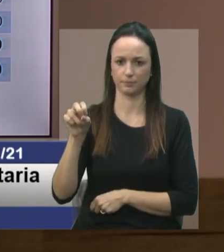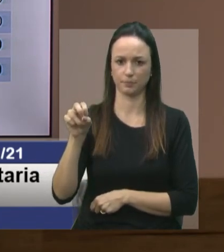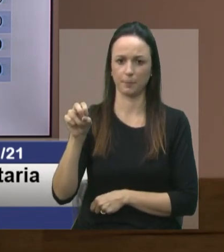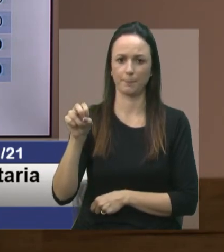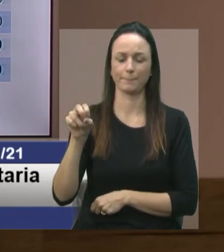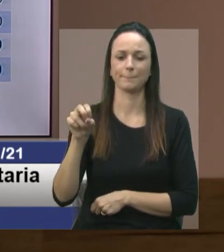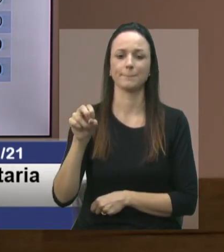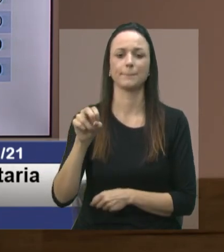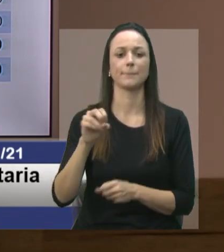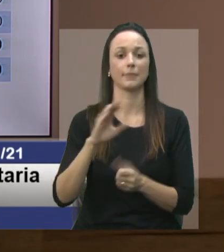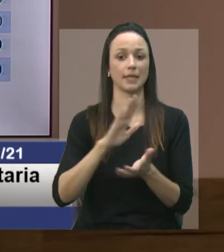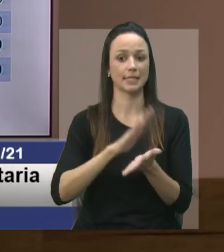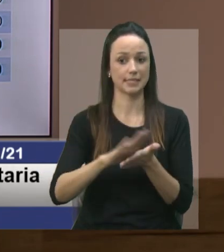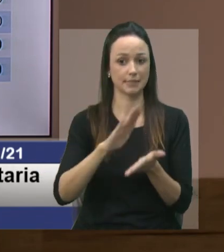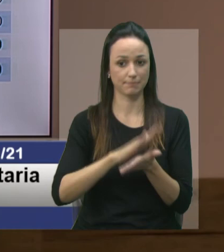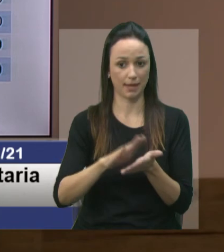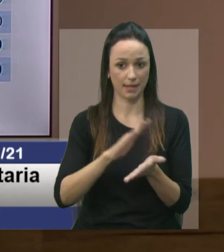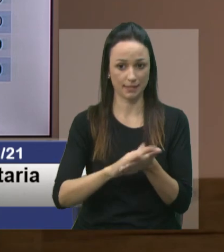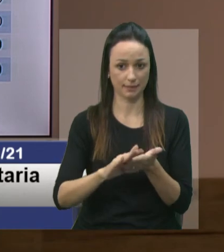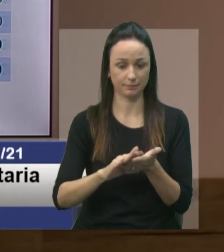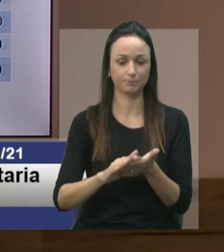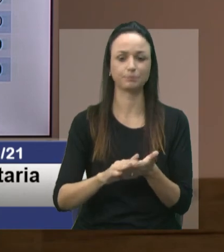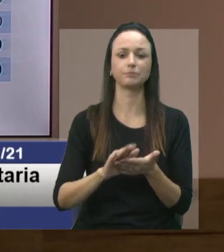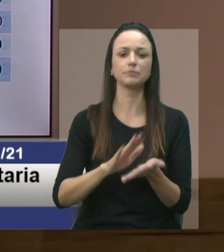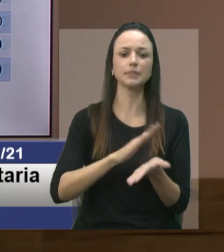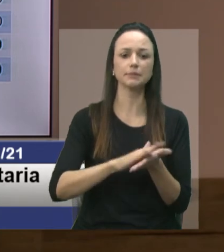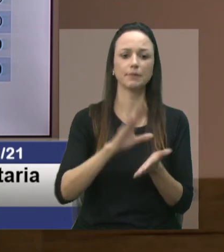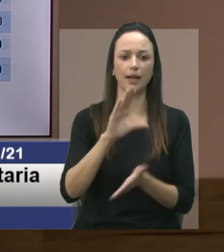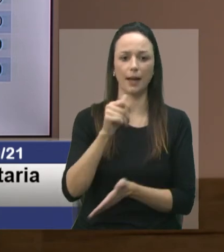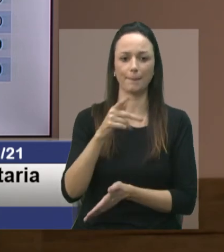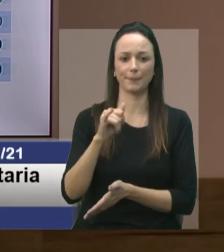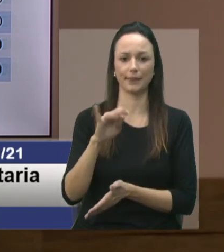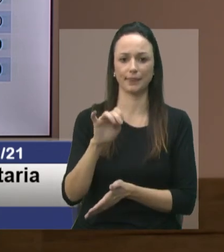R$ 434.141.500 de despesas correntes. Despesas de capital,